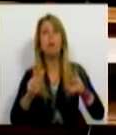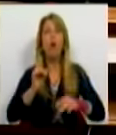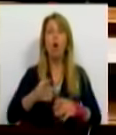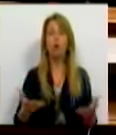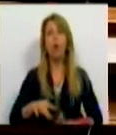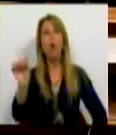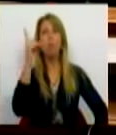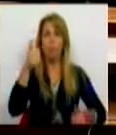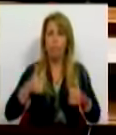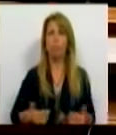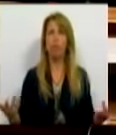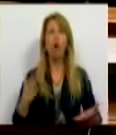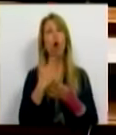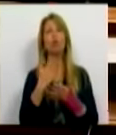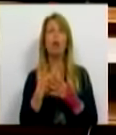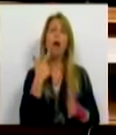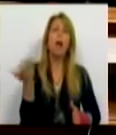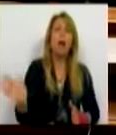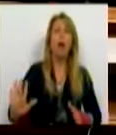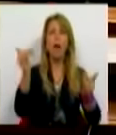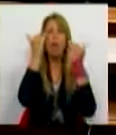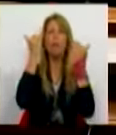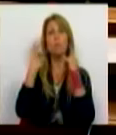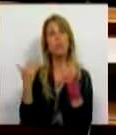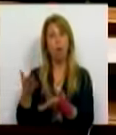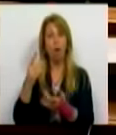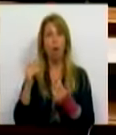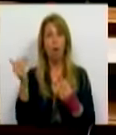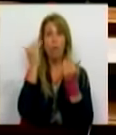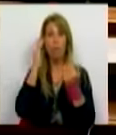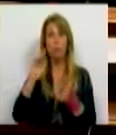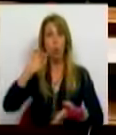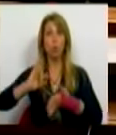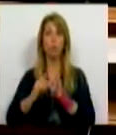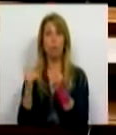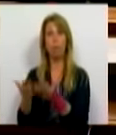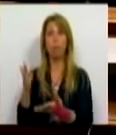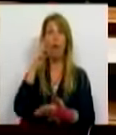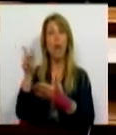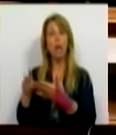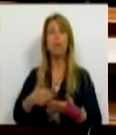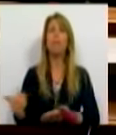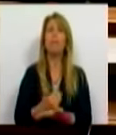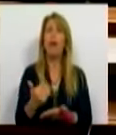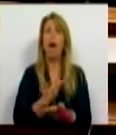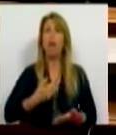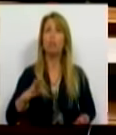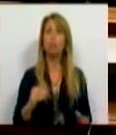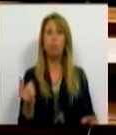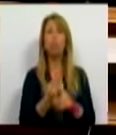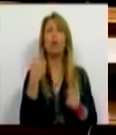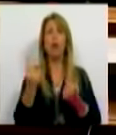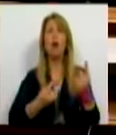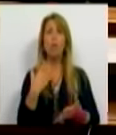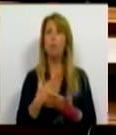não existissem escolas dispensadas de transmitir informação crucial para ler os dados. Porque é que algumas escolas estão